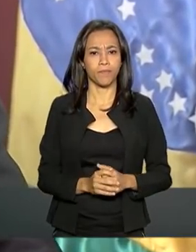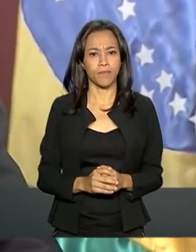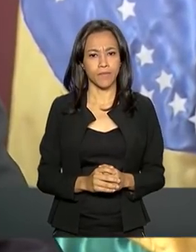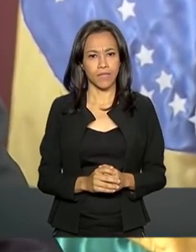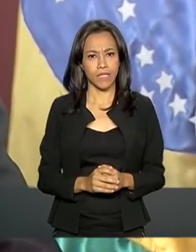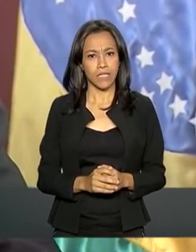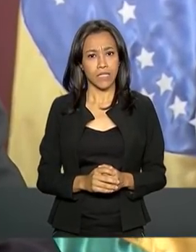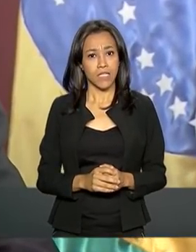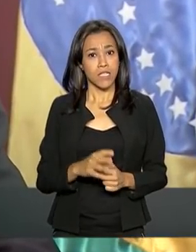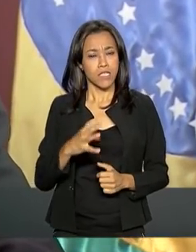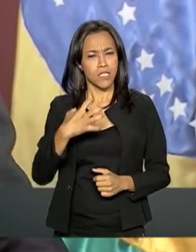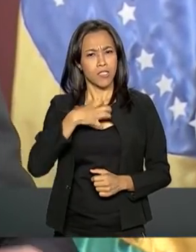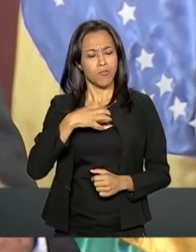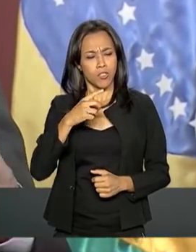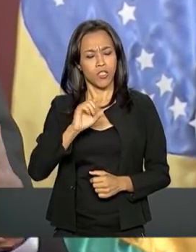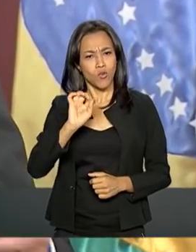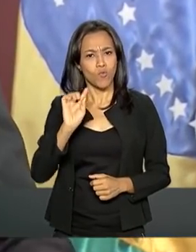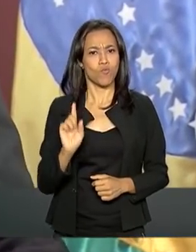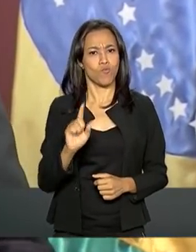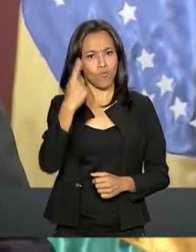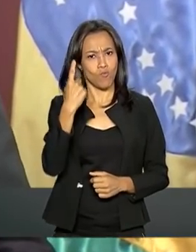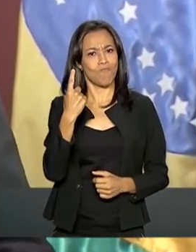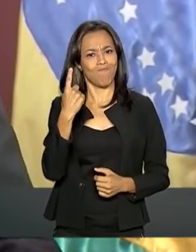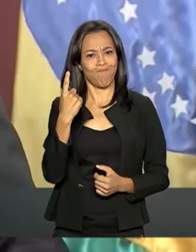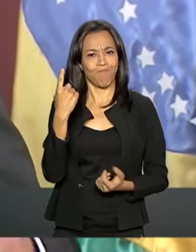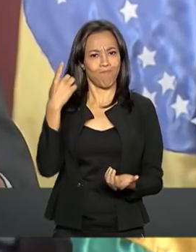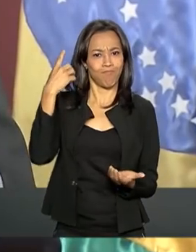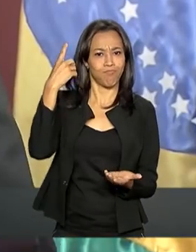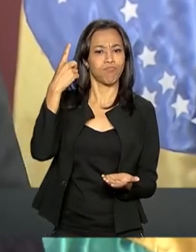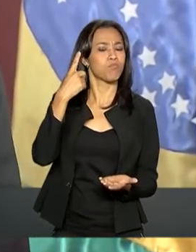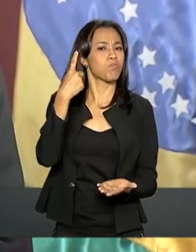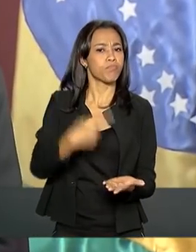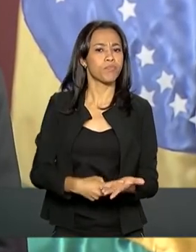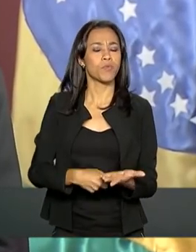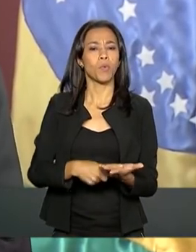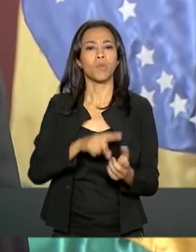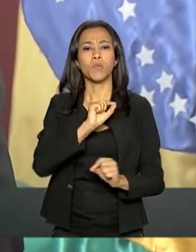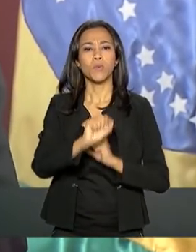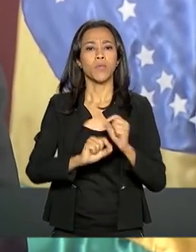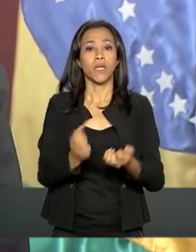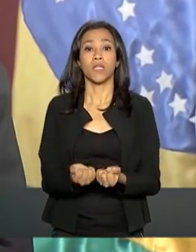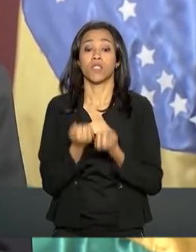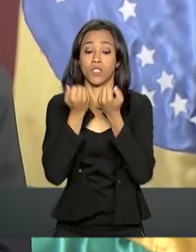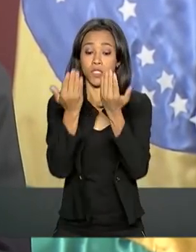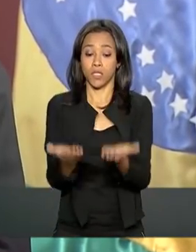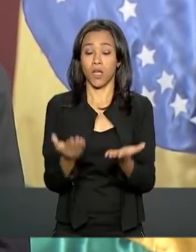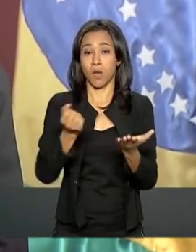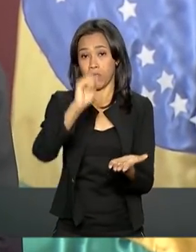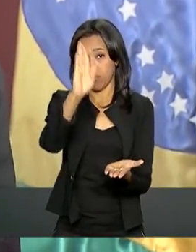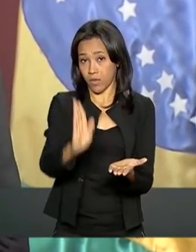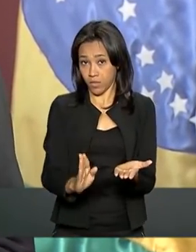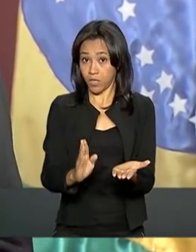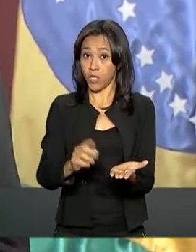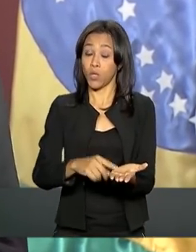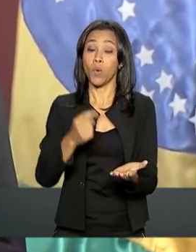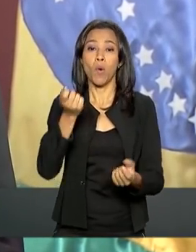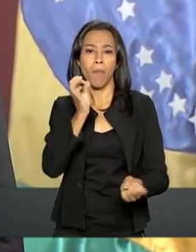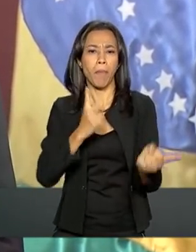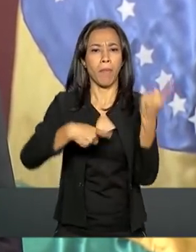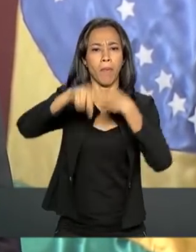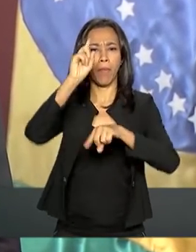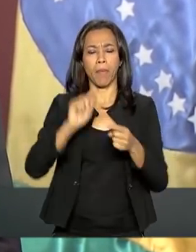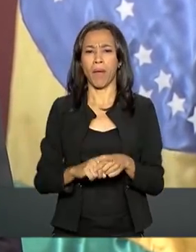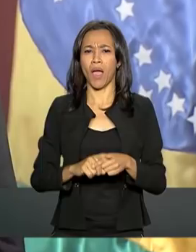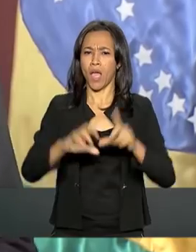o senhor recebeu uma missão, um mandato de devolver ao Brasil, dar ao Brasil mais progresso, menos corrupção e